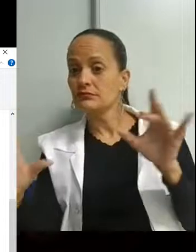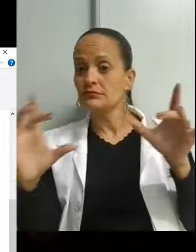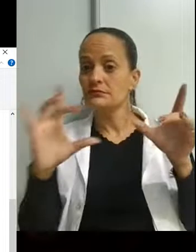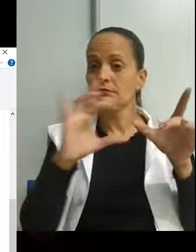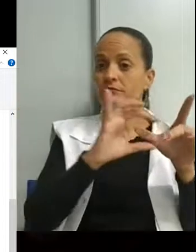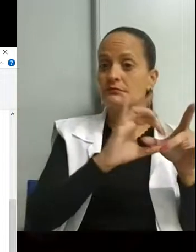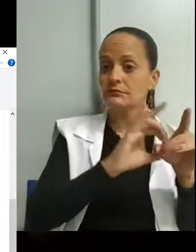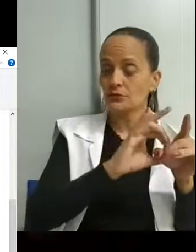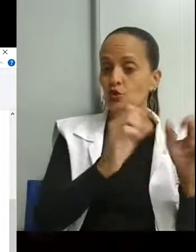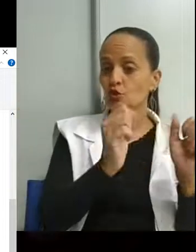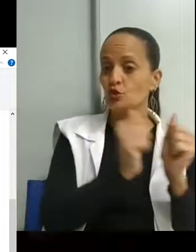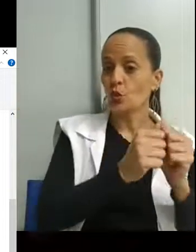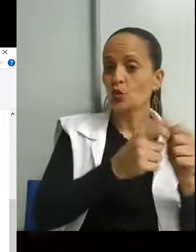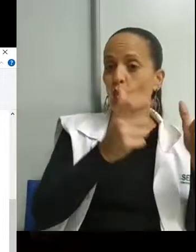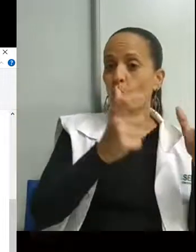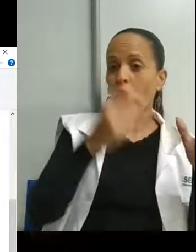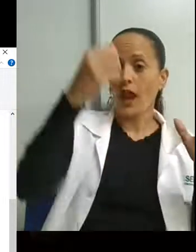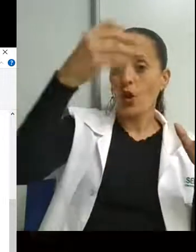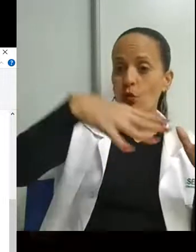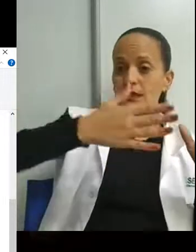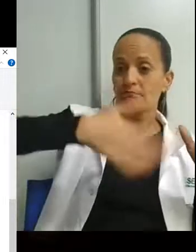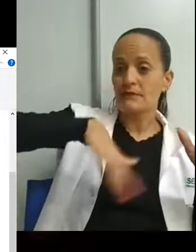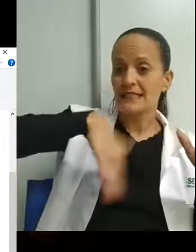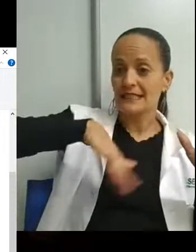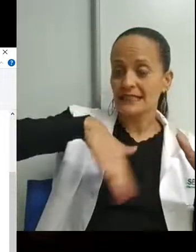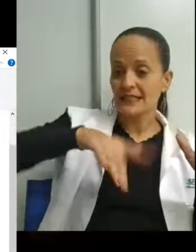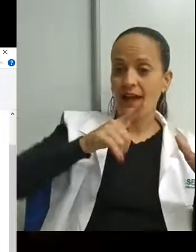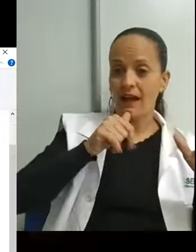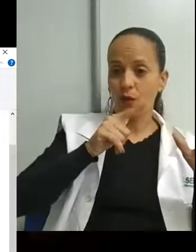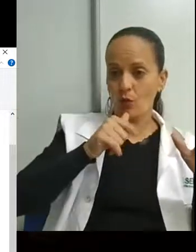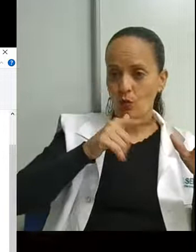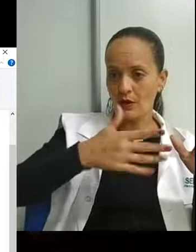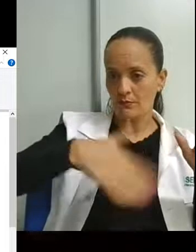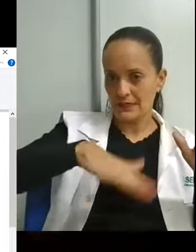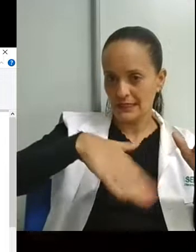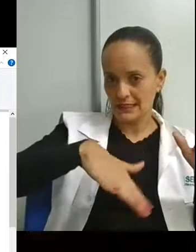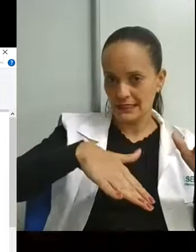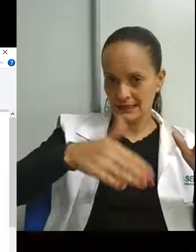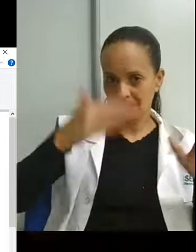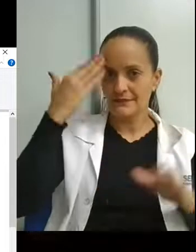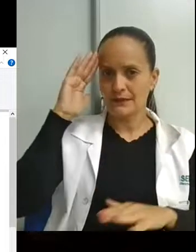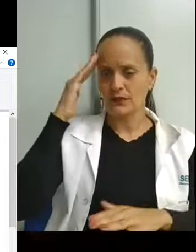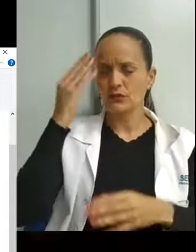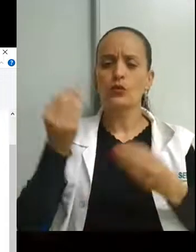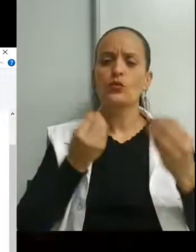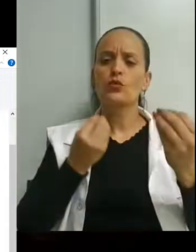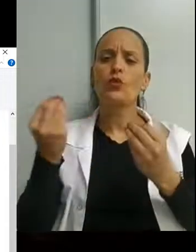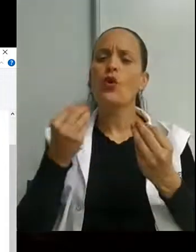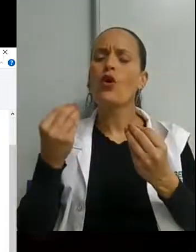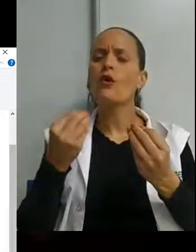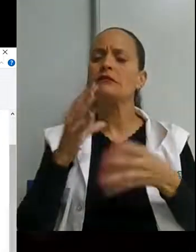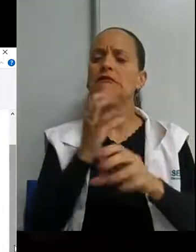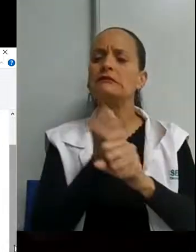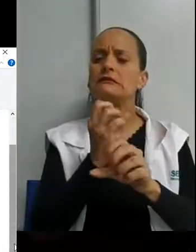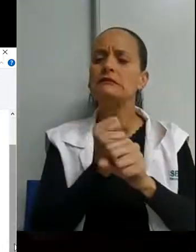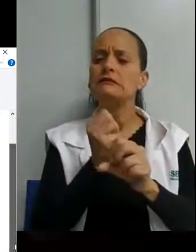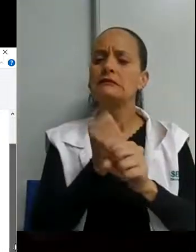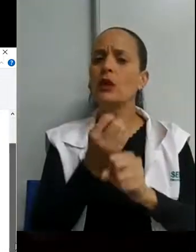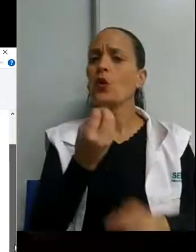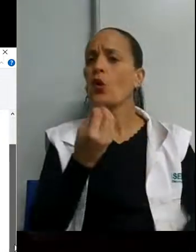caso da rede que está alimentando lá a piscina, tudo bem? Então, como que a gente começa, né, a fazer